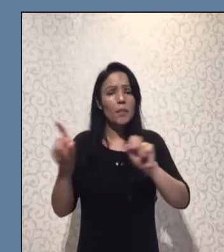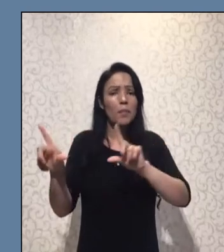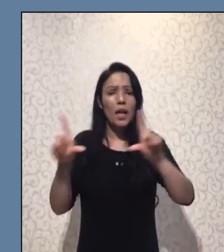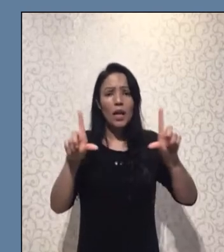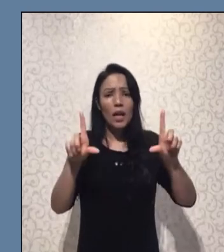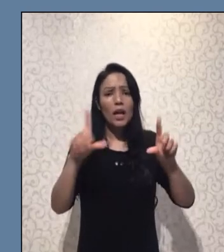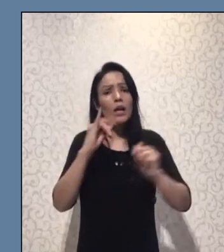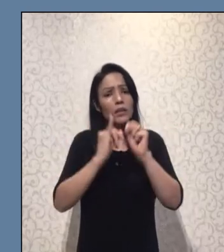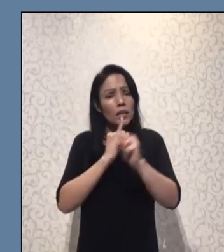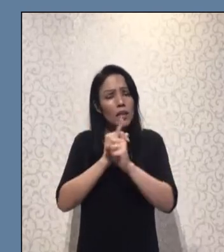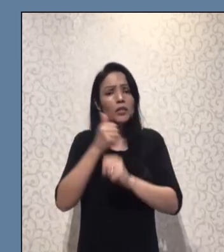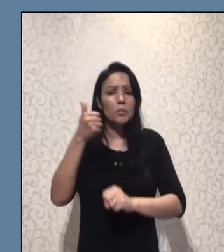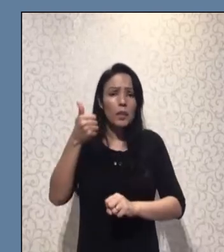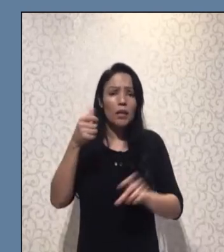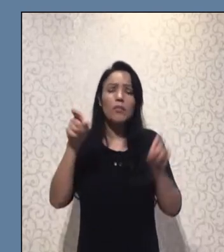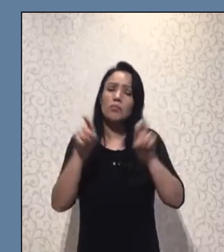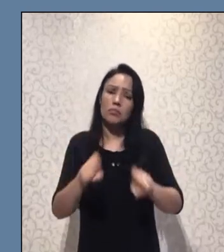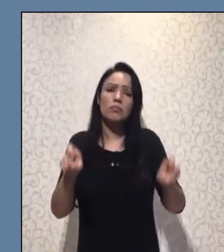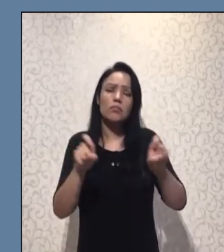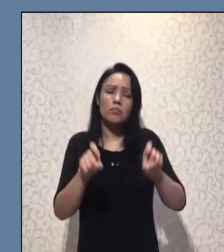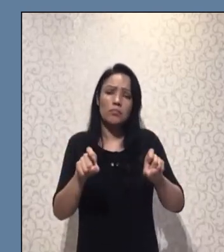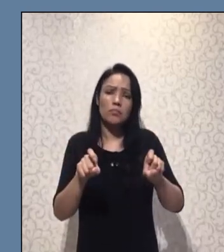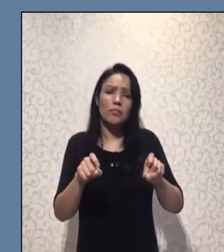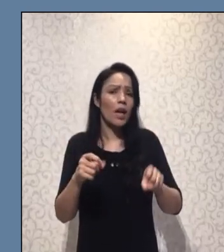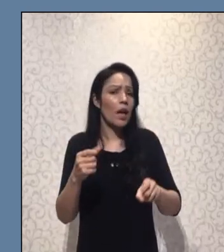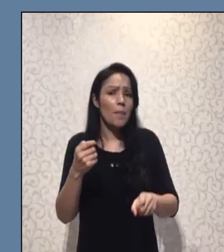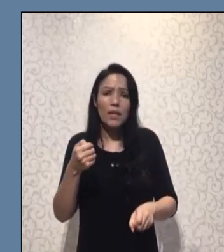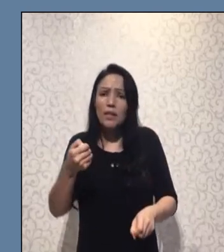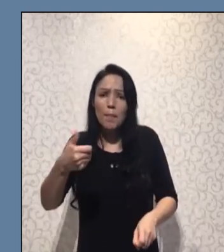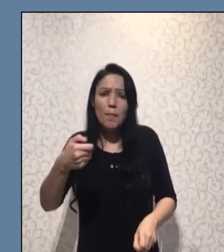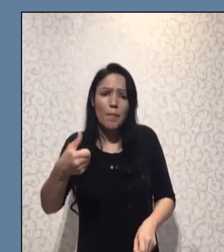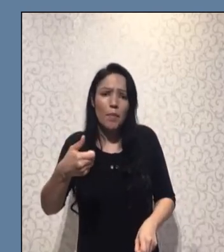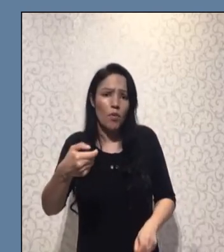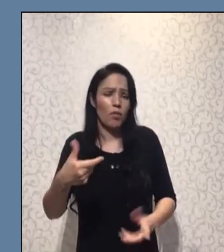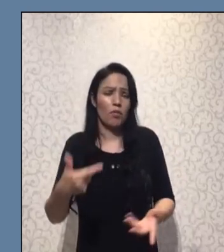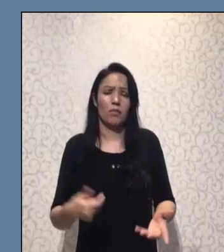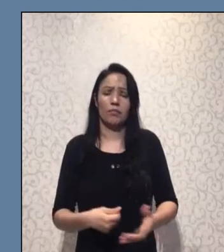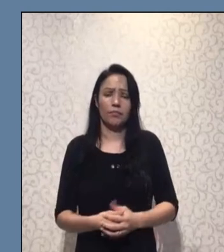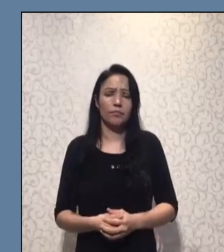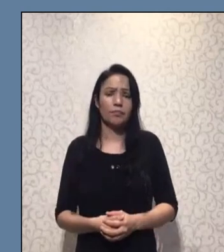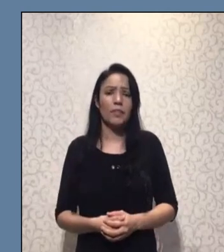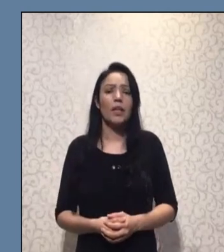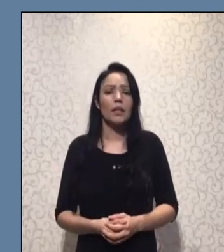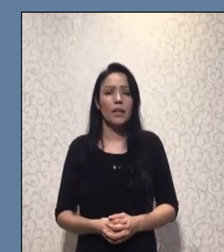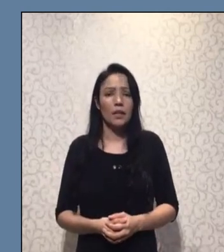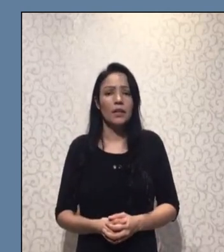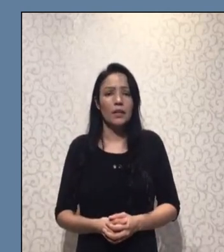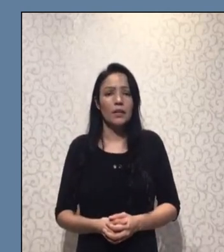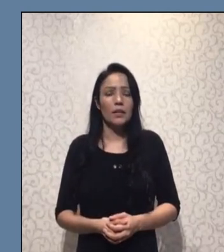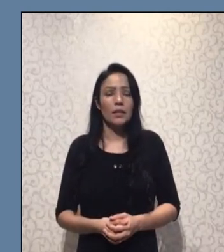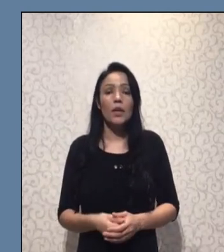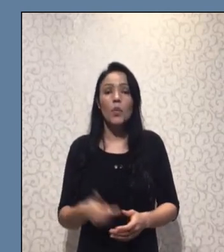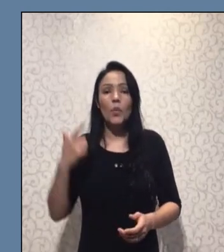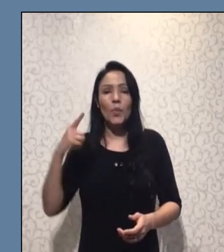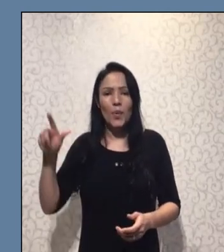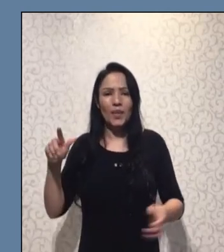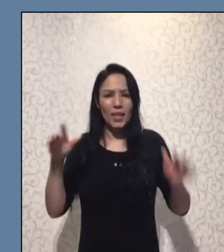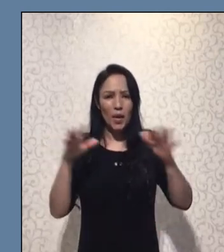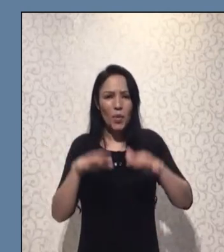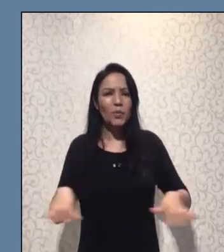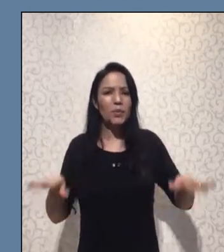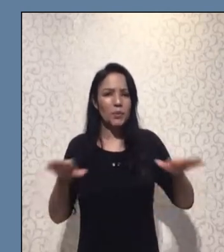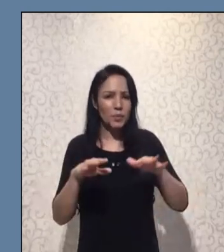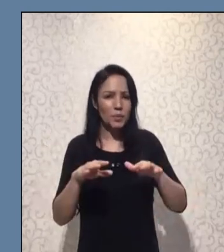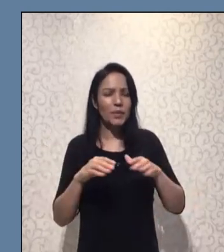bom computador, né? Então, eu acho que isso é fundamental. E sobre a questão do espaço